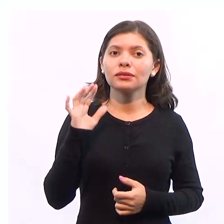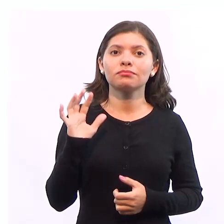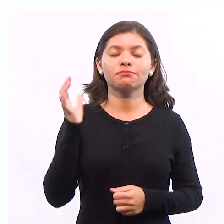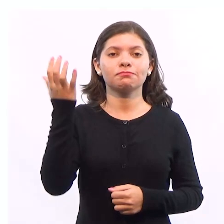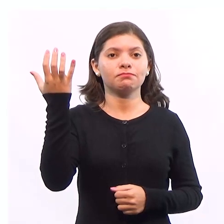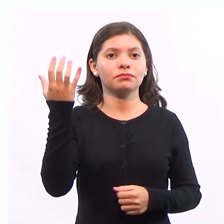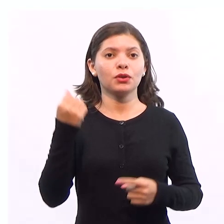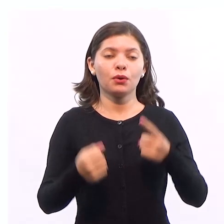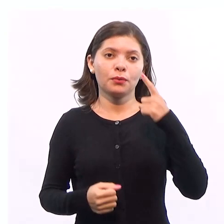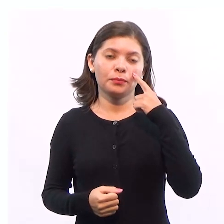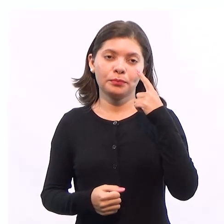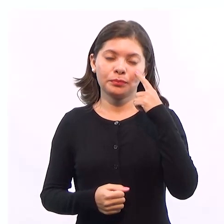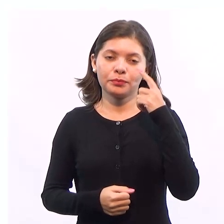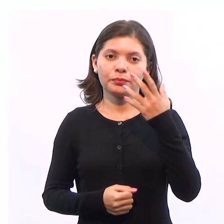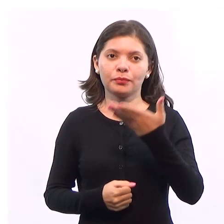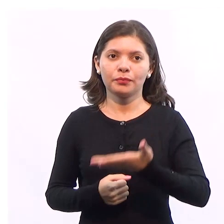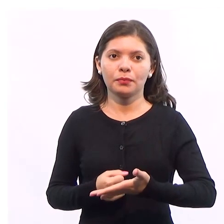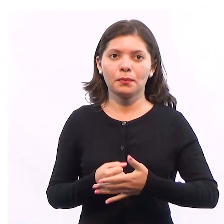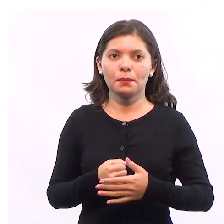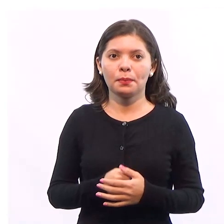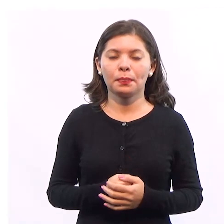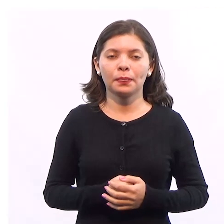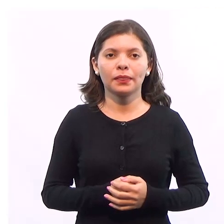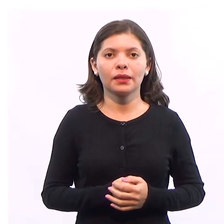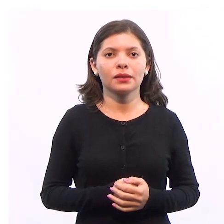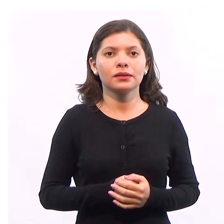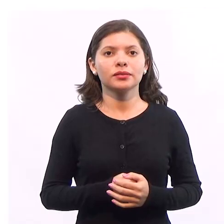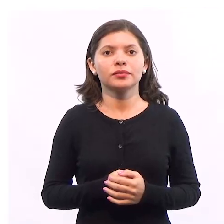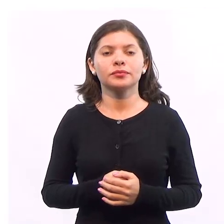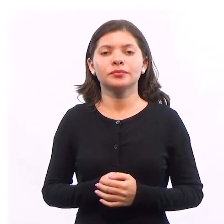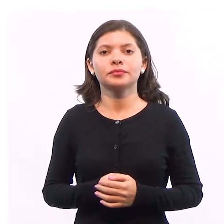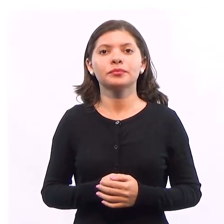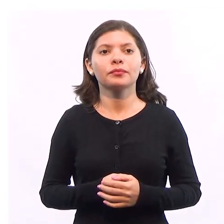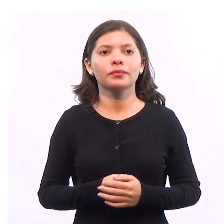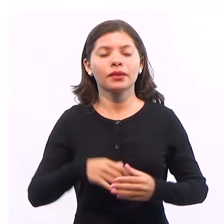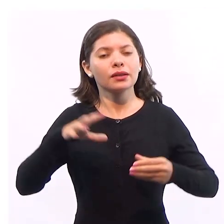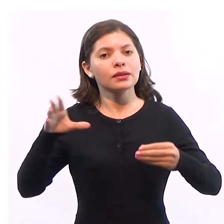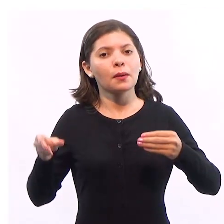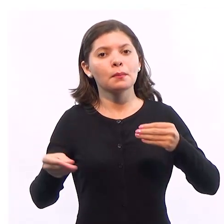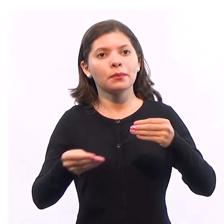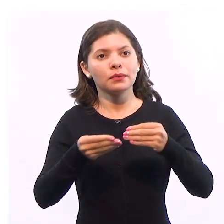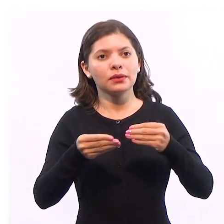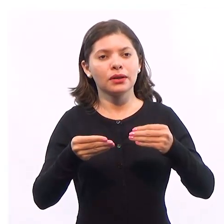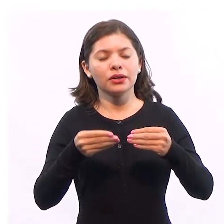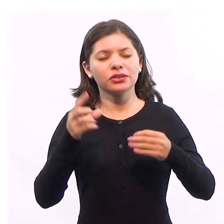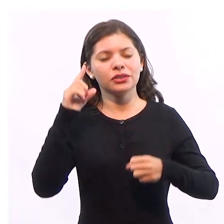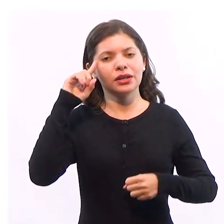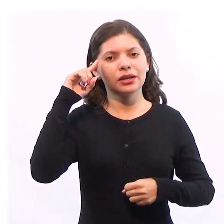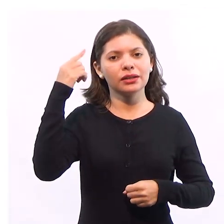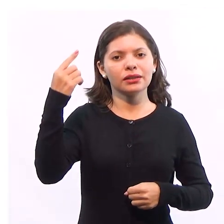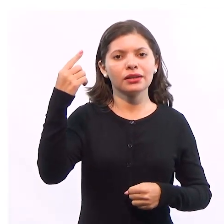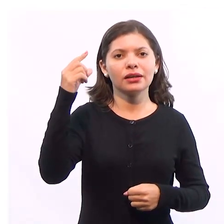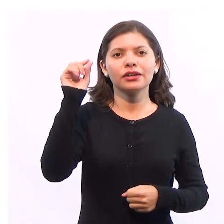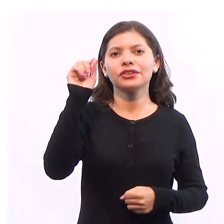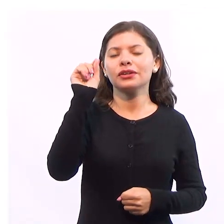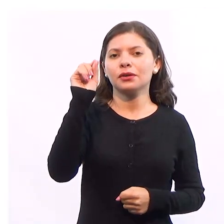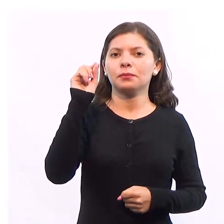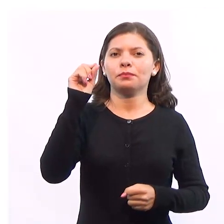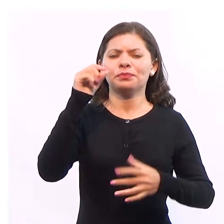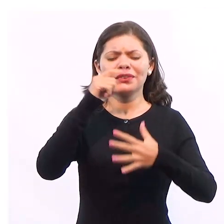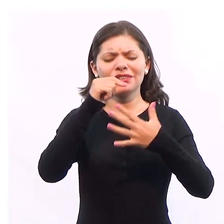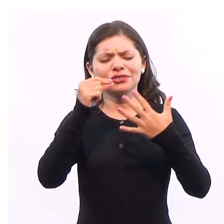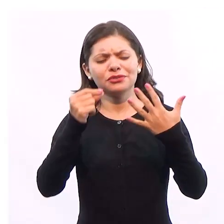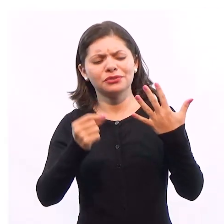ou por acidente. Por que o professor está falando isso? Olha aqui, ó. Segundo Jacobsen e Neto, essa